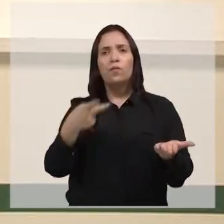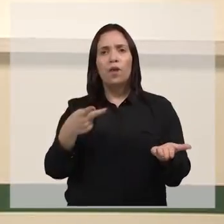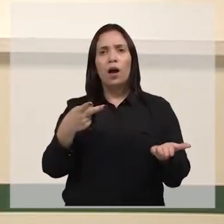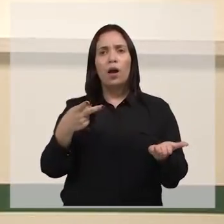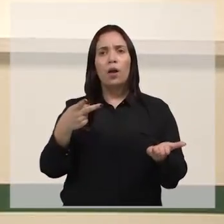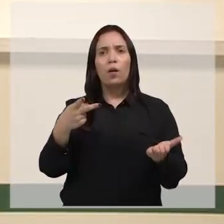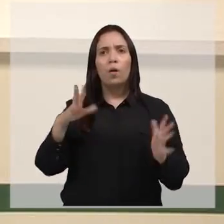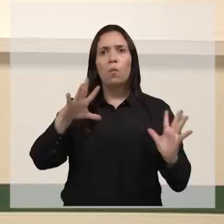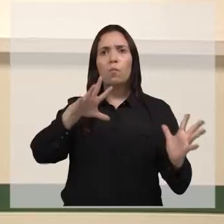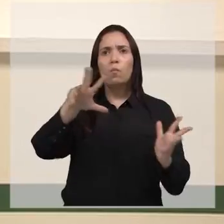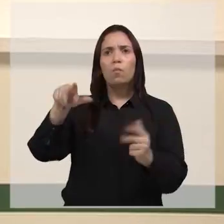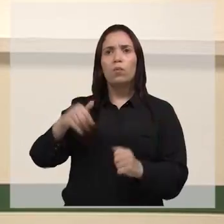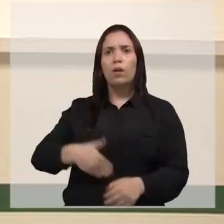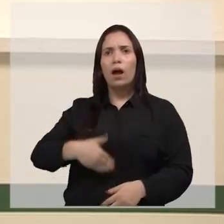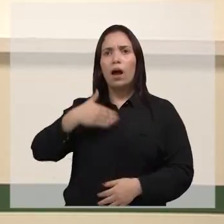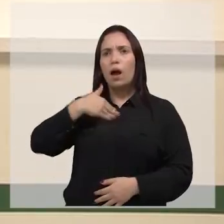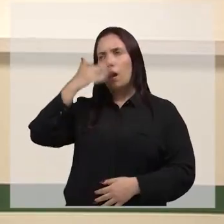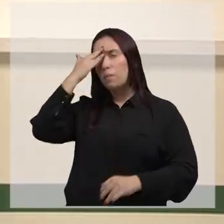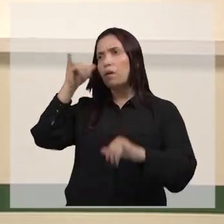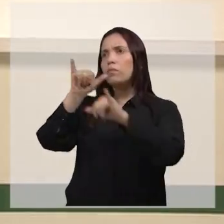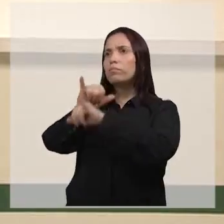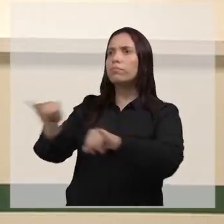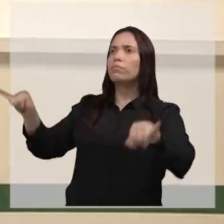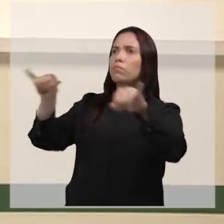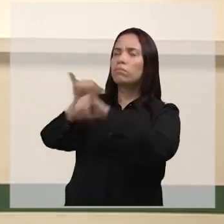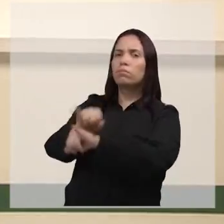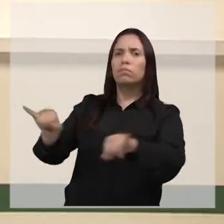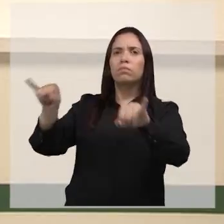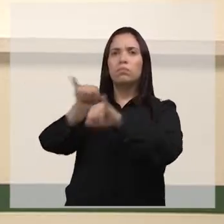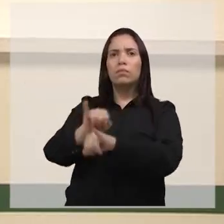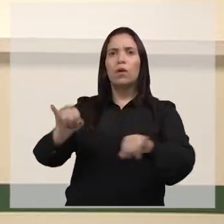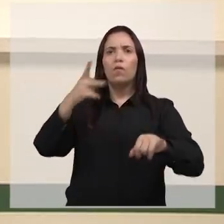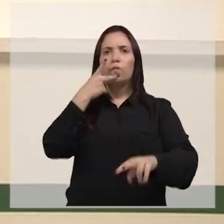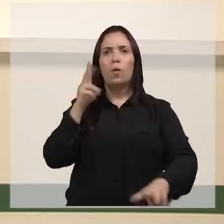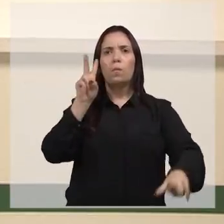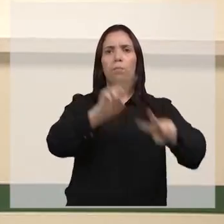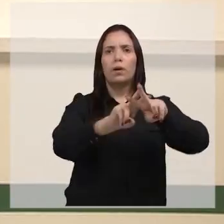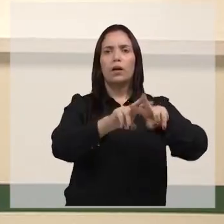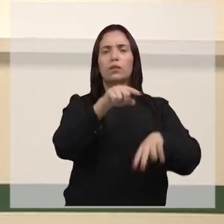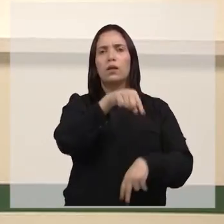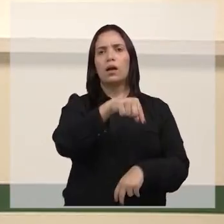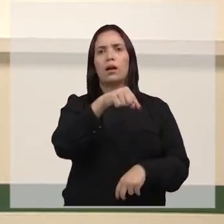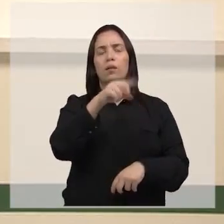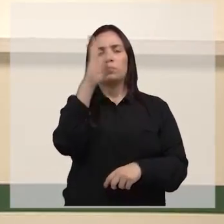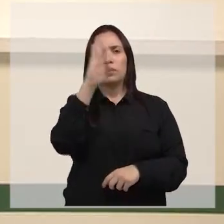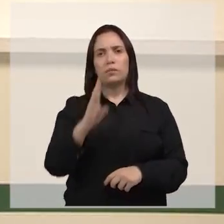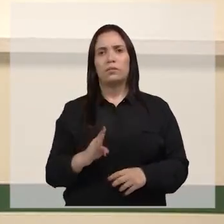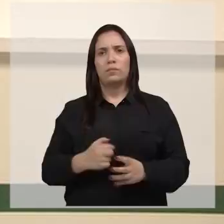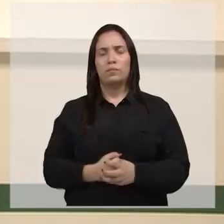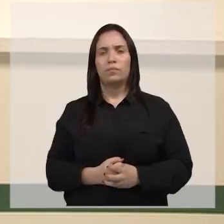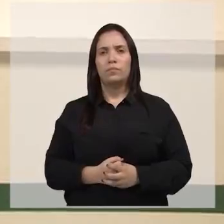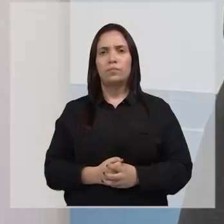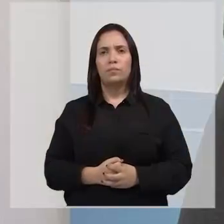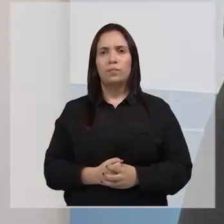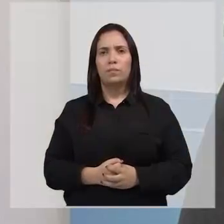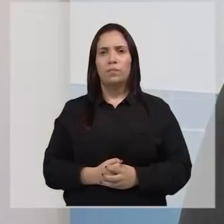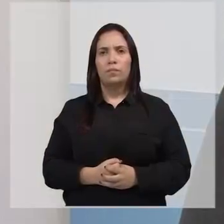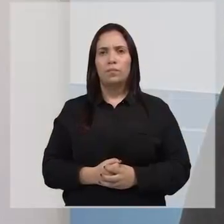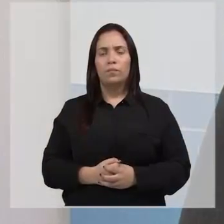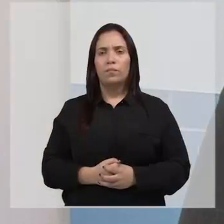conclamando o mundo árabe para a injustiça que estavam fazendo com o preso político no Brasil. Eu estou querendo chegar ao